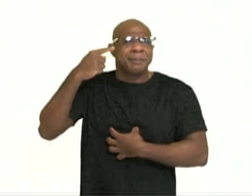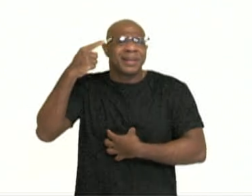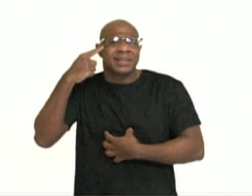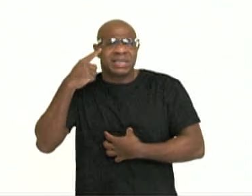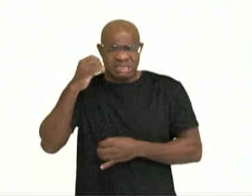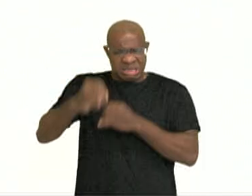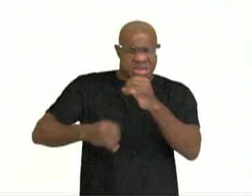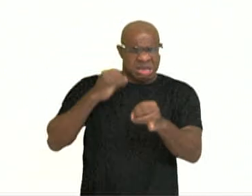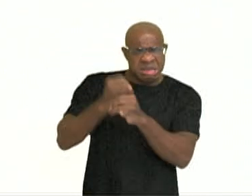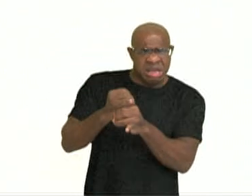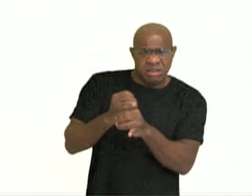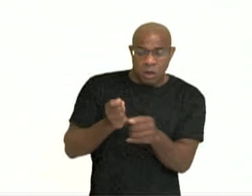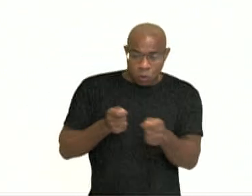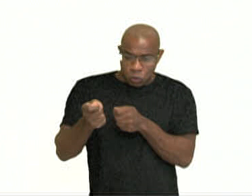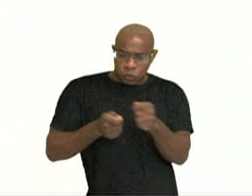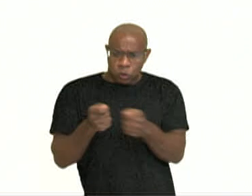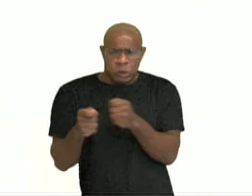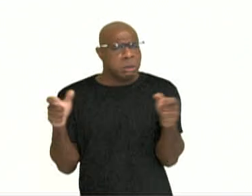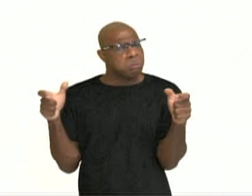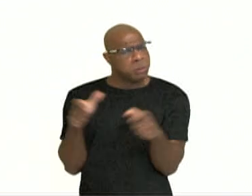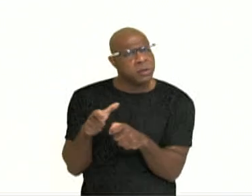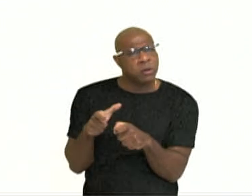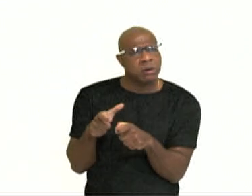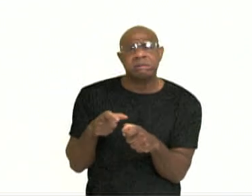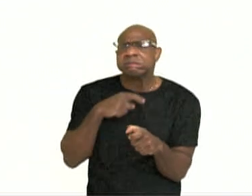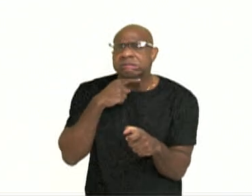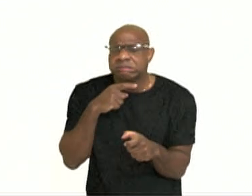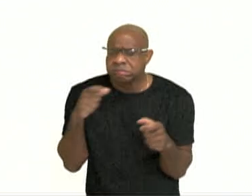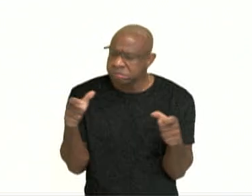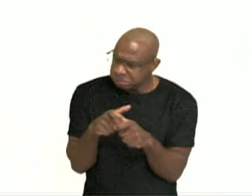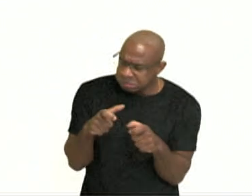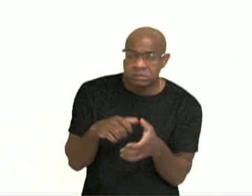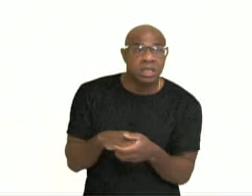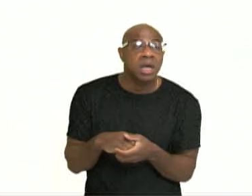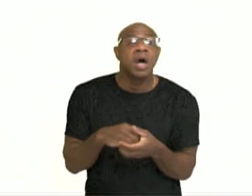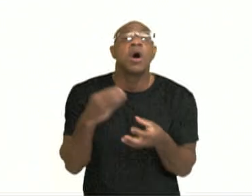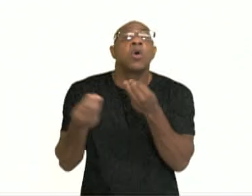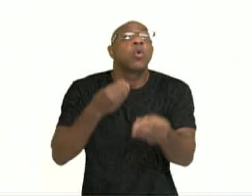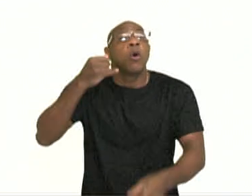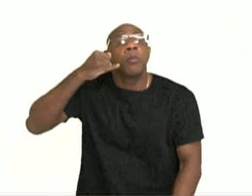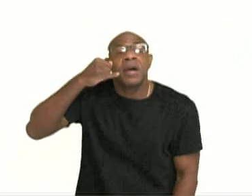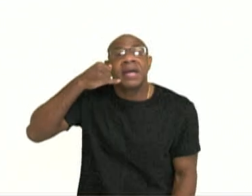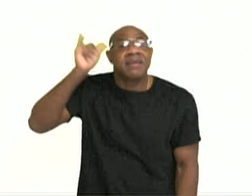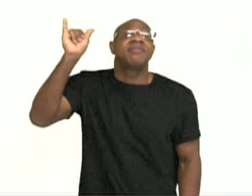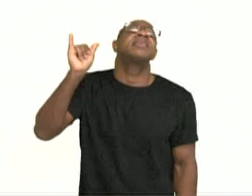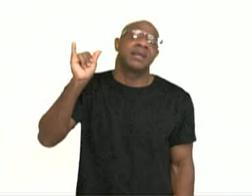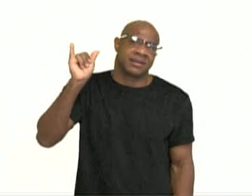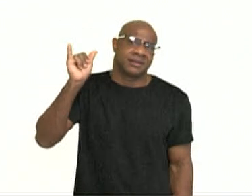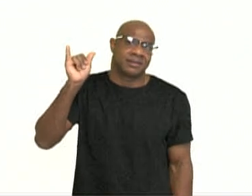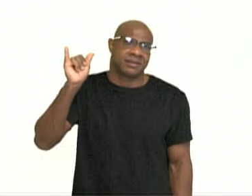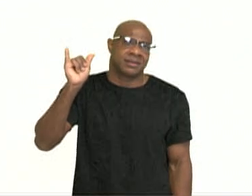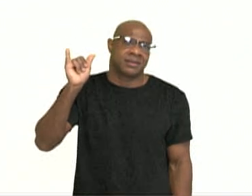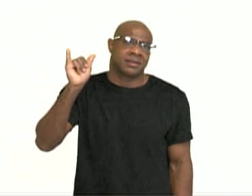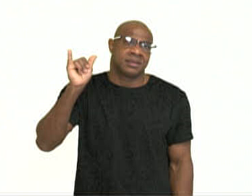na internet esse controle é ainda menor. Como evitar que essas situações